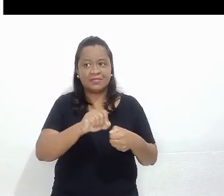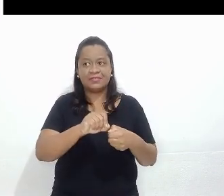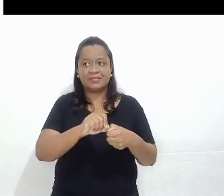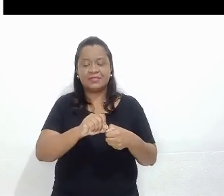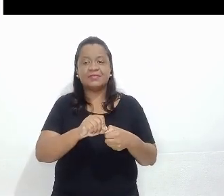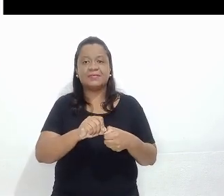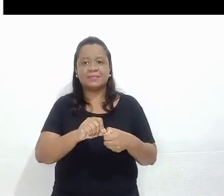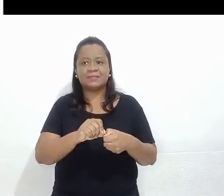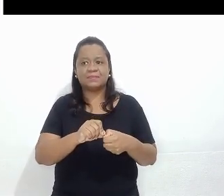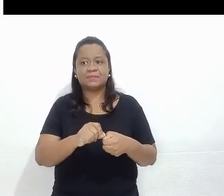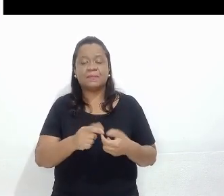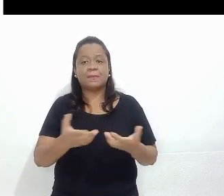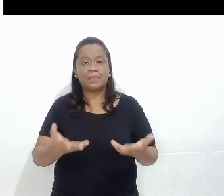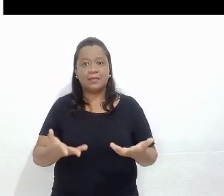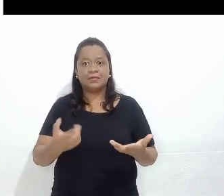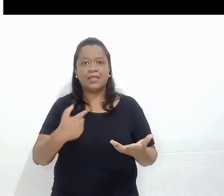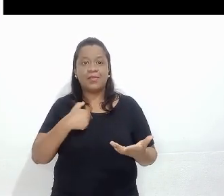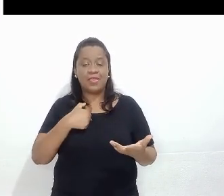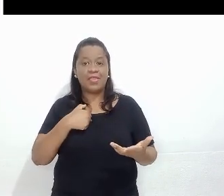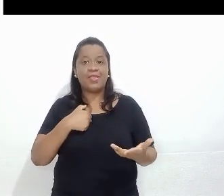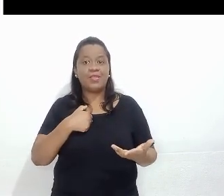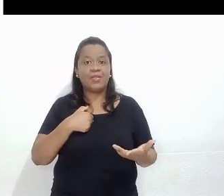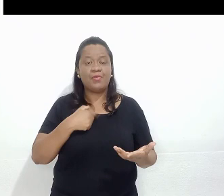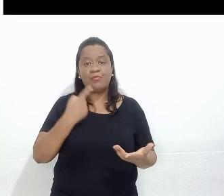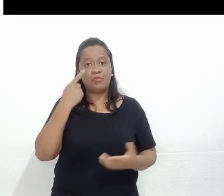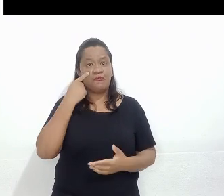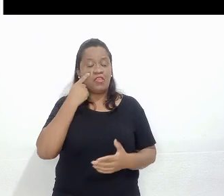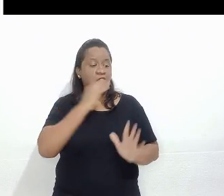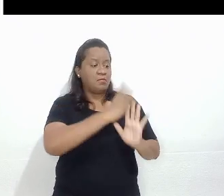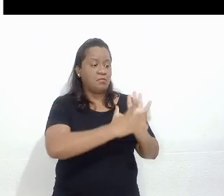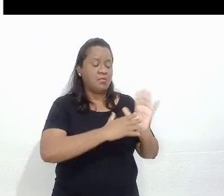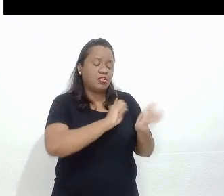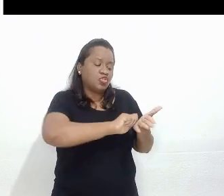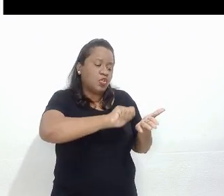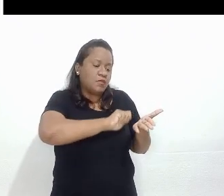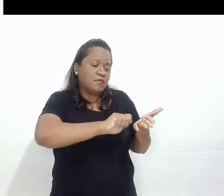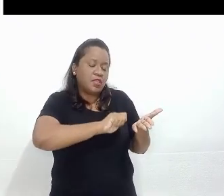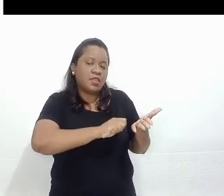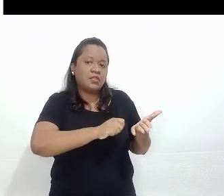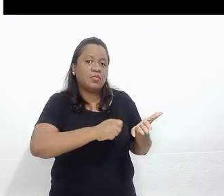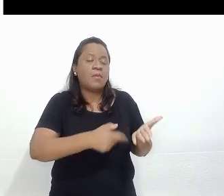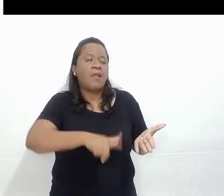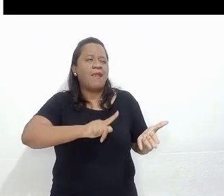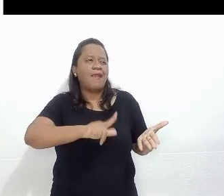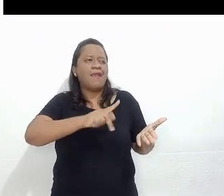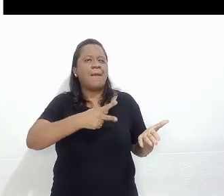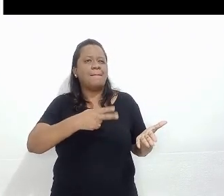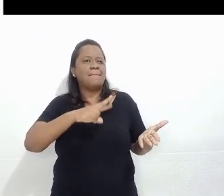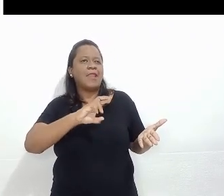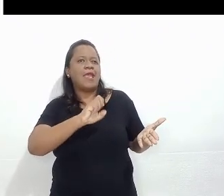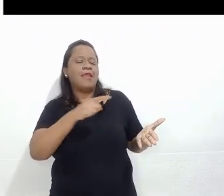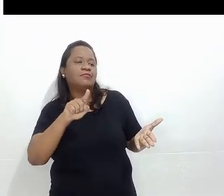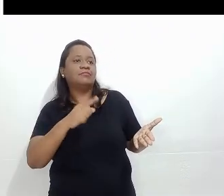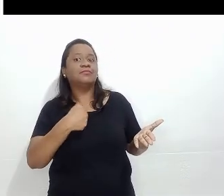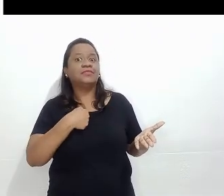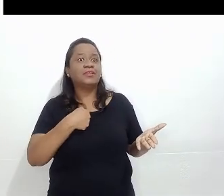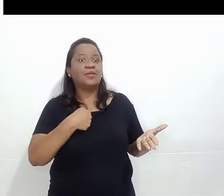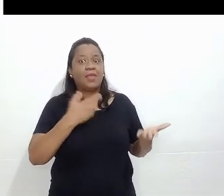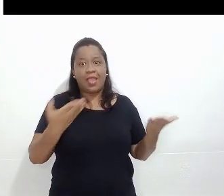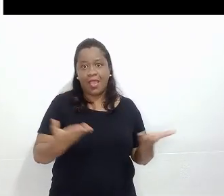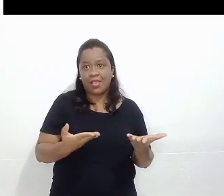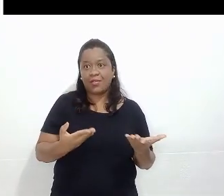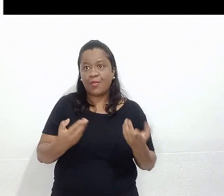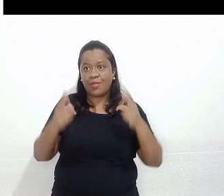grande, né? Porque eu estou muito no pré-pré. Mas agora que eu estou vendo a galera gravar os 2